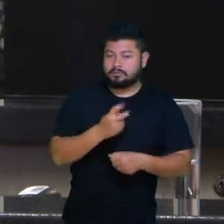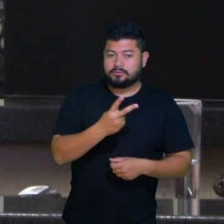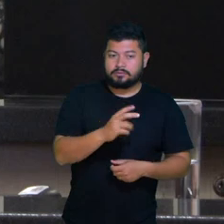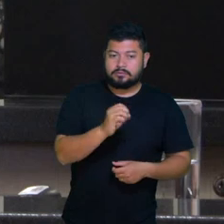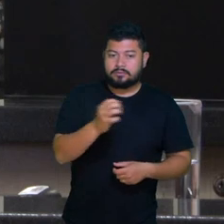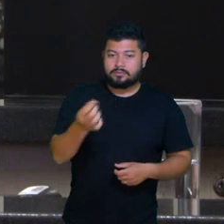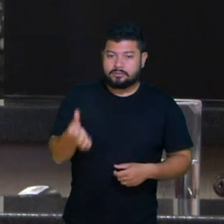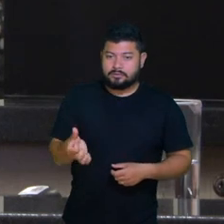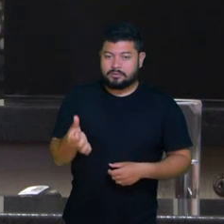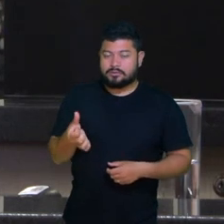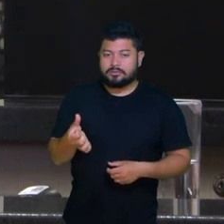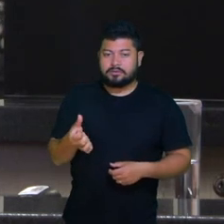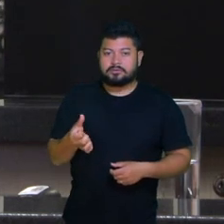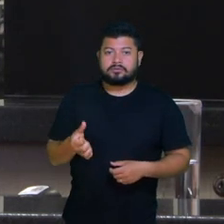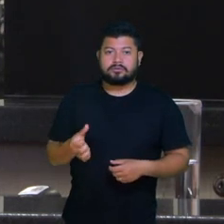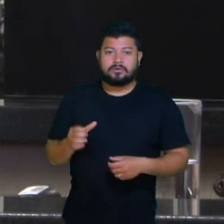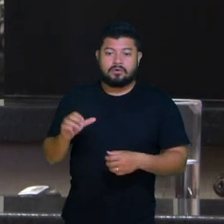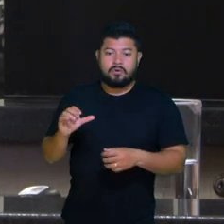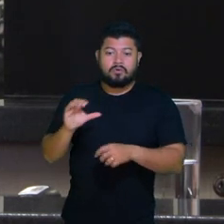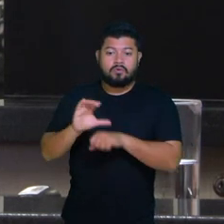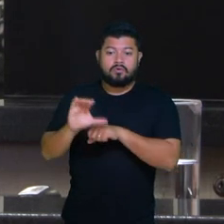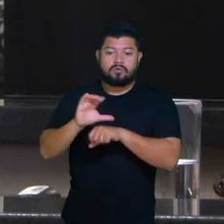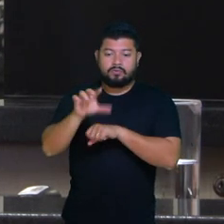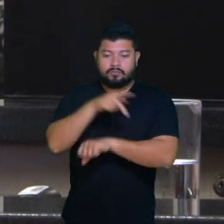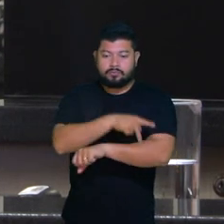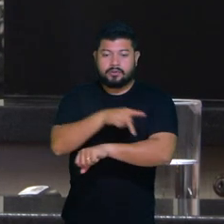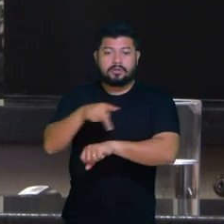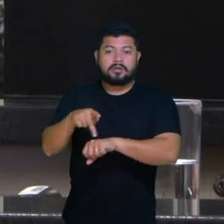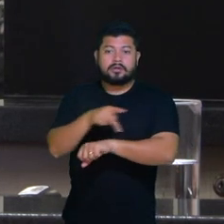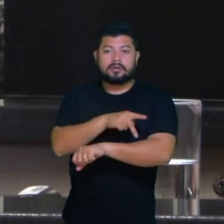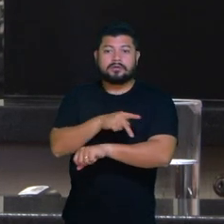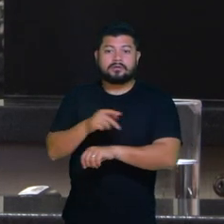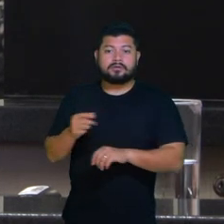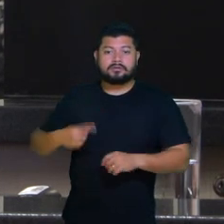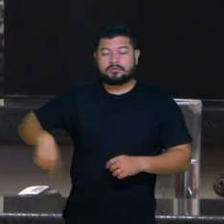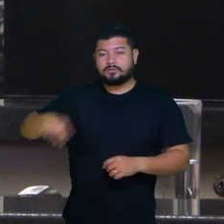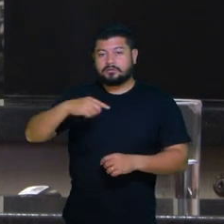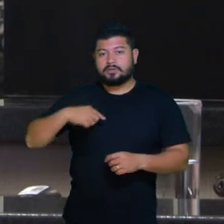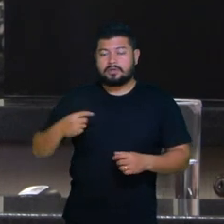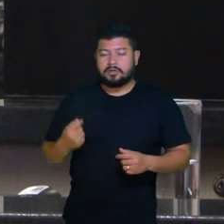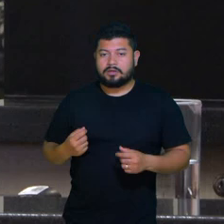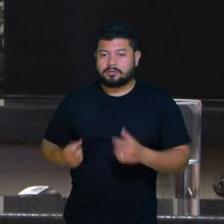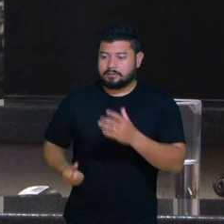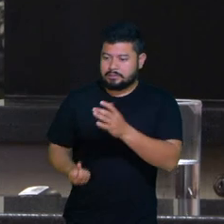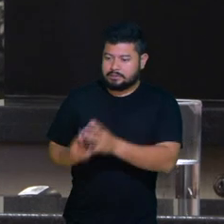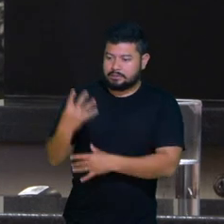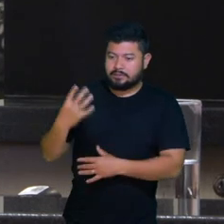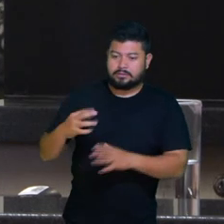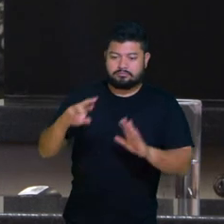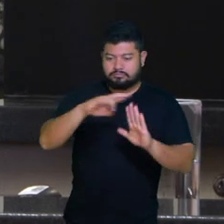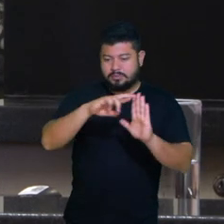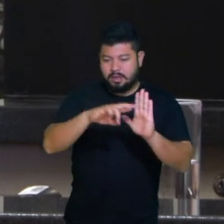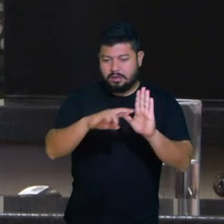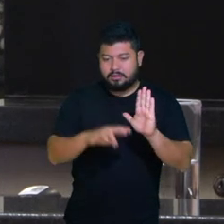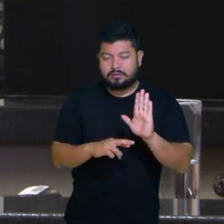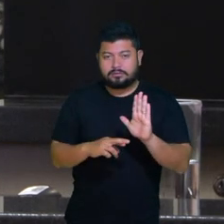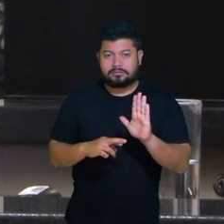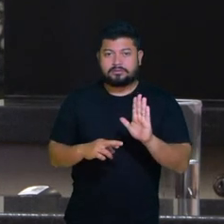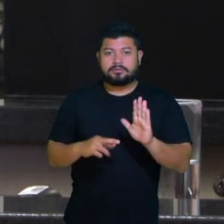onde conseguimos né Eh construir diretrizes que eh